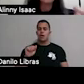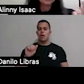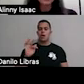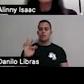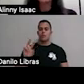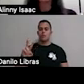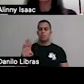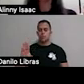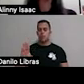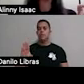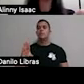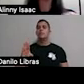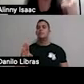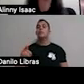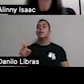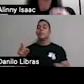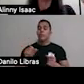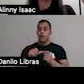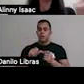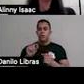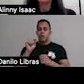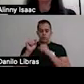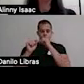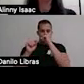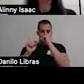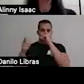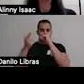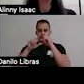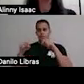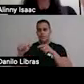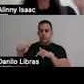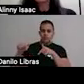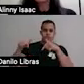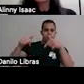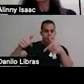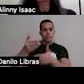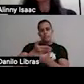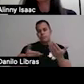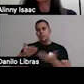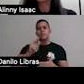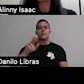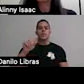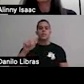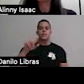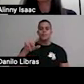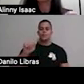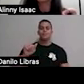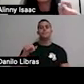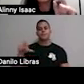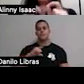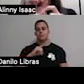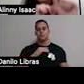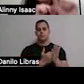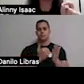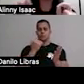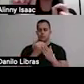e fazendo com que esse F2B ele consiga atuar como esse trocador de guanina, mesmo quando eu tenho fosforilação elevada.